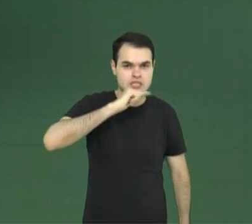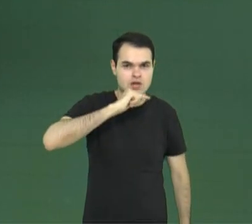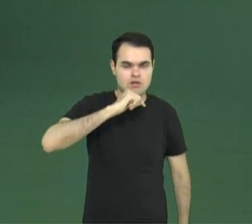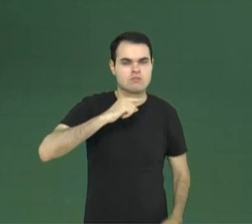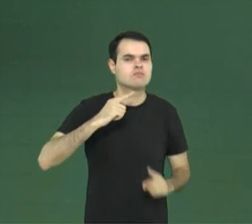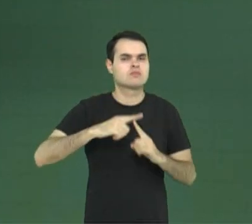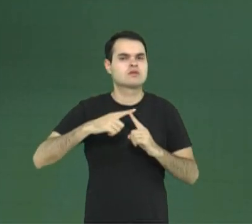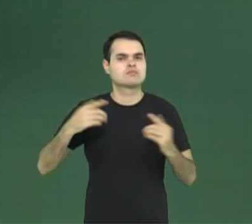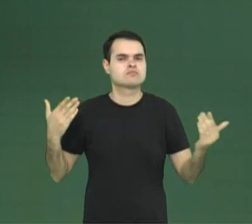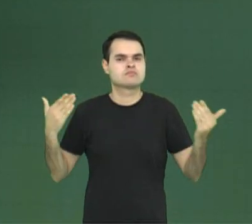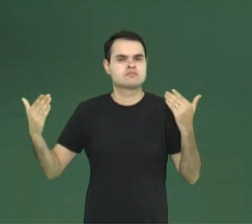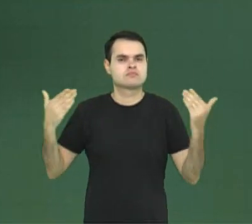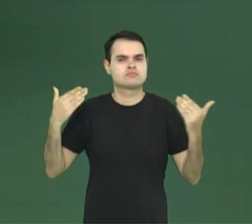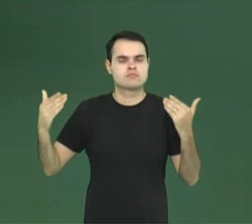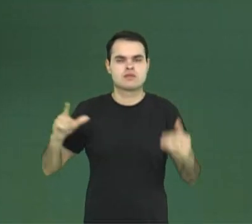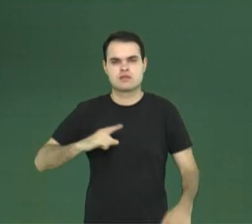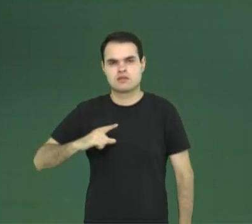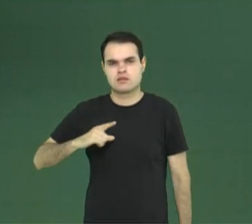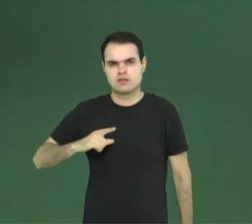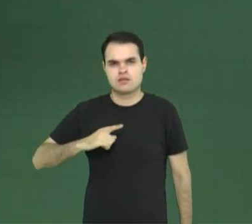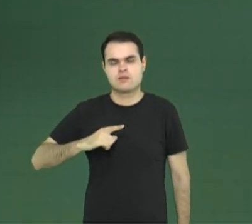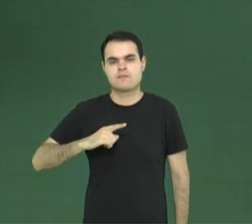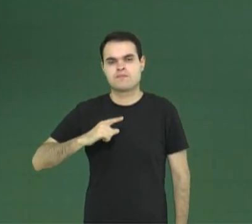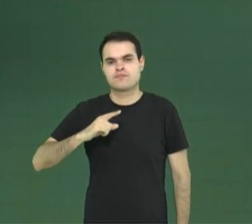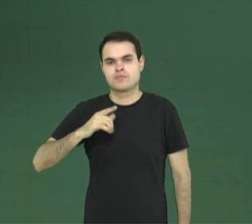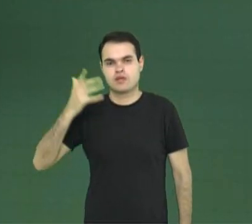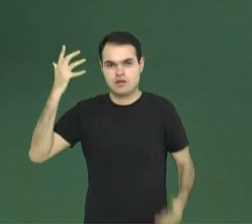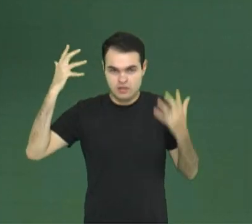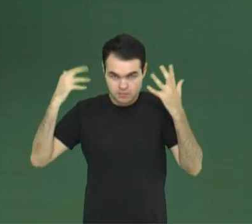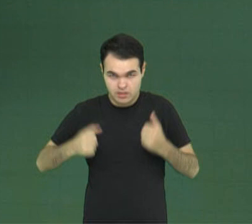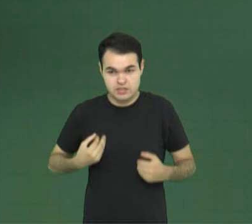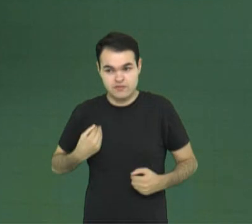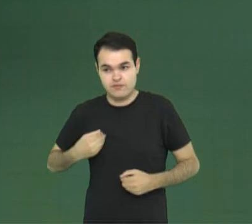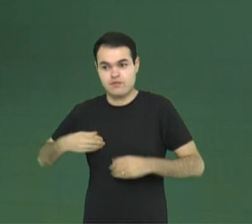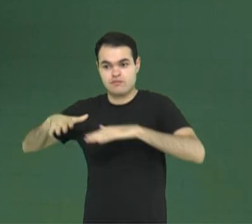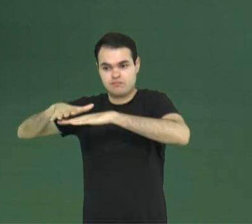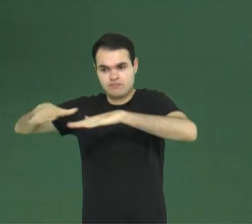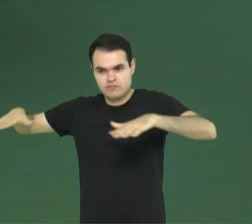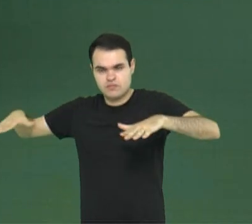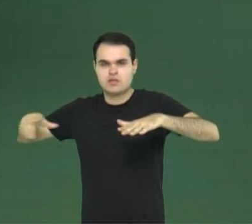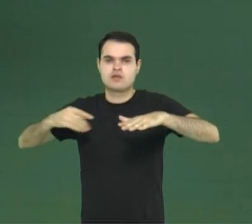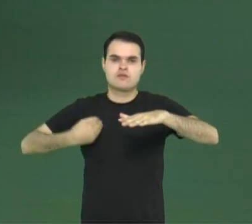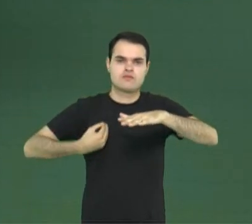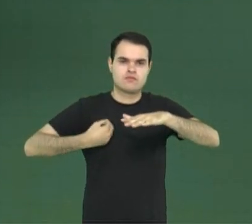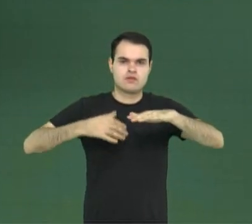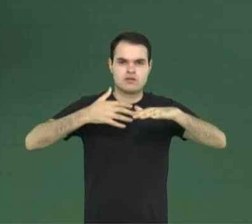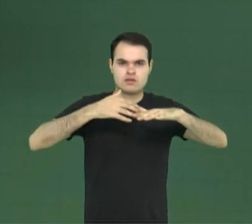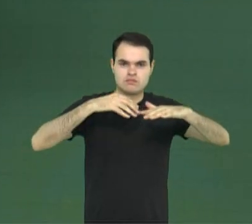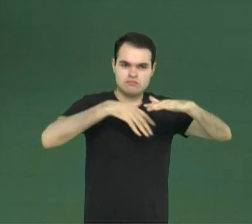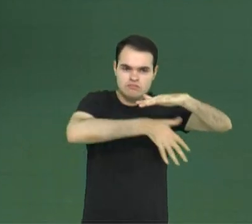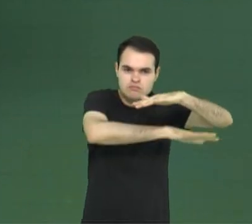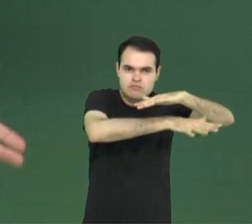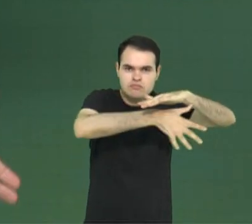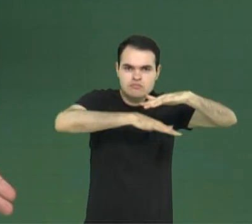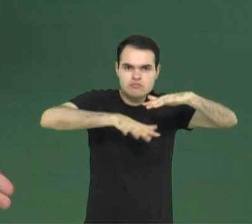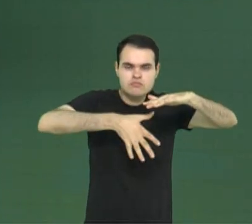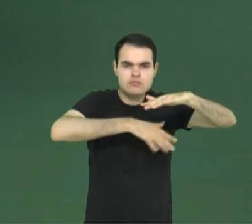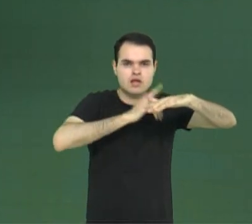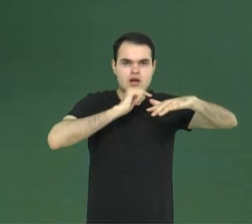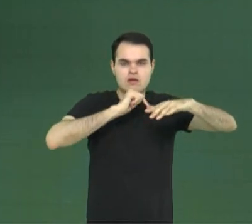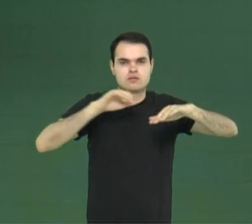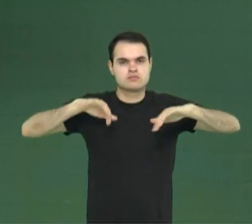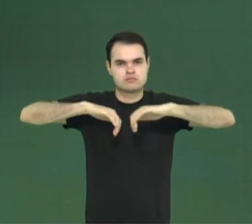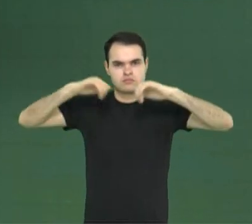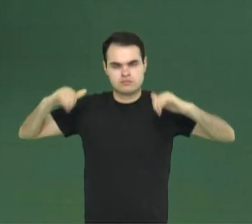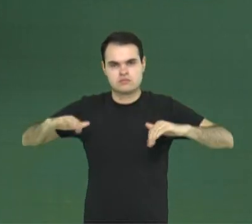Por que isso, professor? Apesar da alta toxicidade, ele tem uma alta solubilidade. Então, assim que ele limita essa excreta